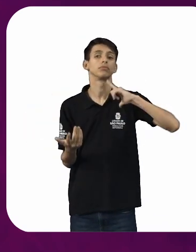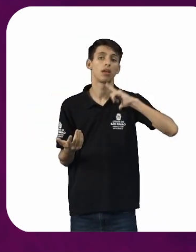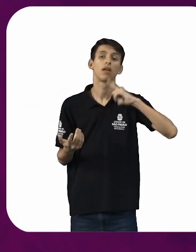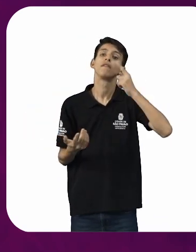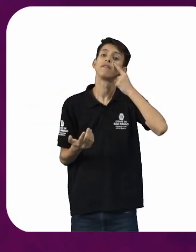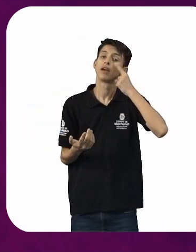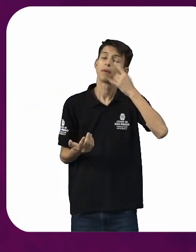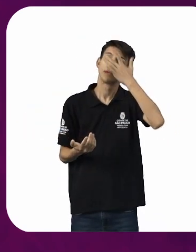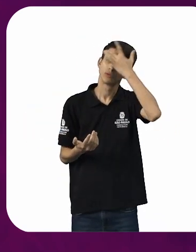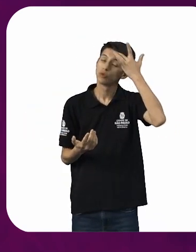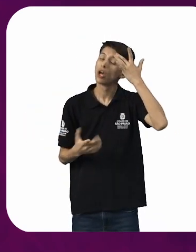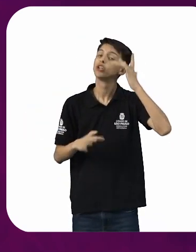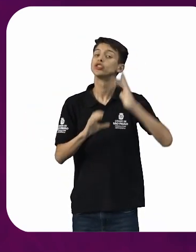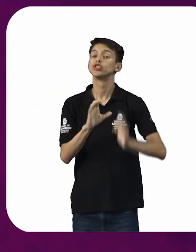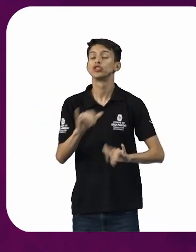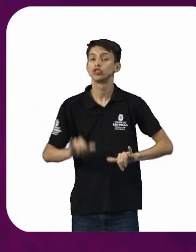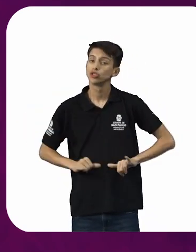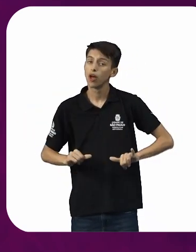pessoas sofrem opressões